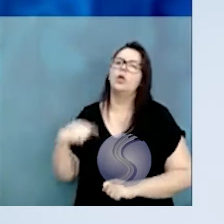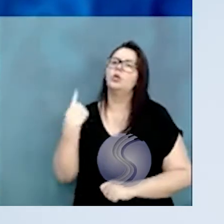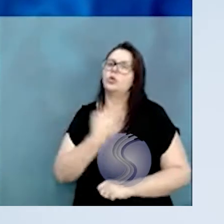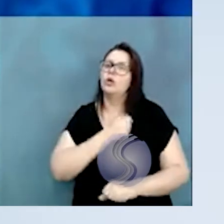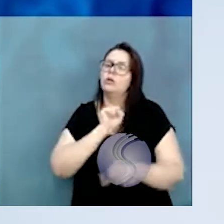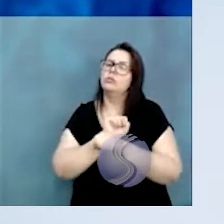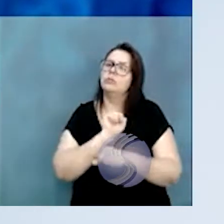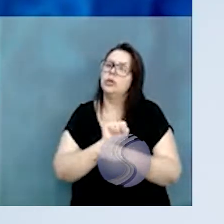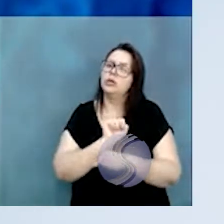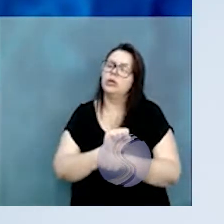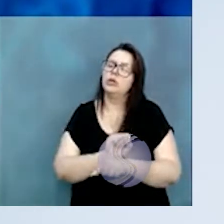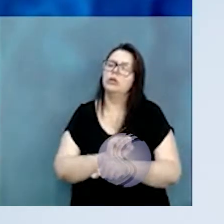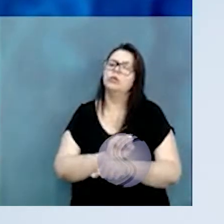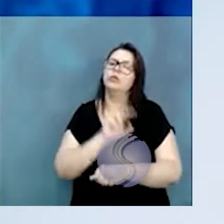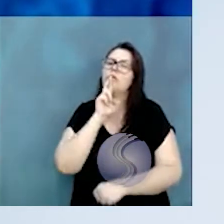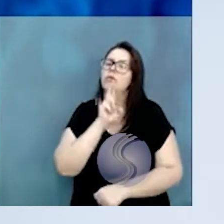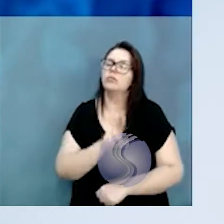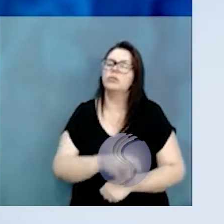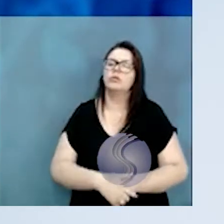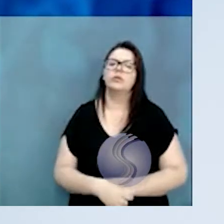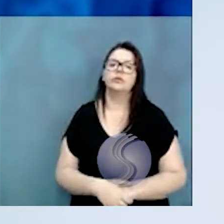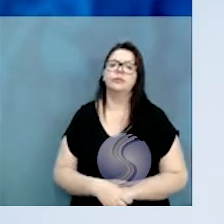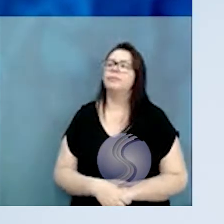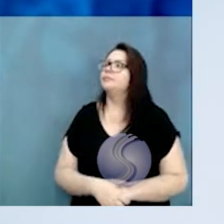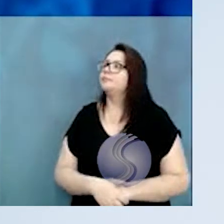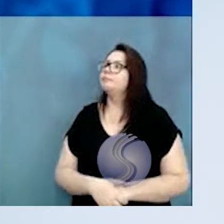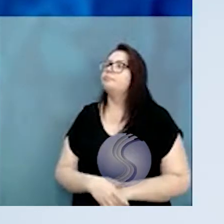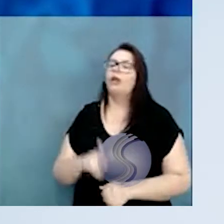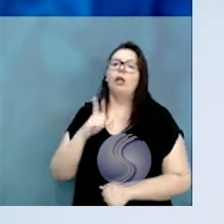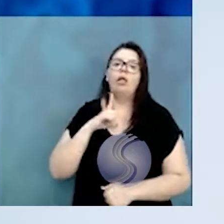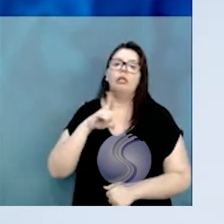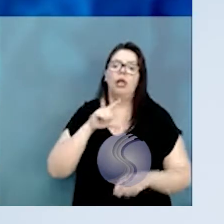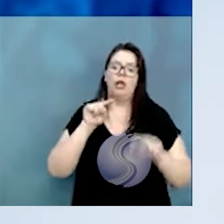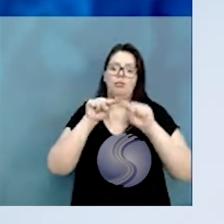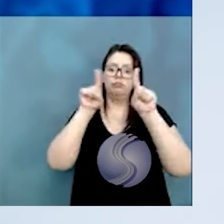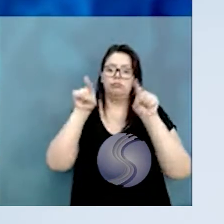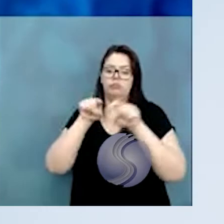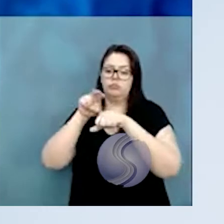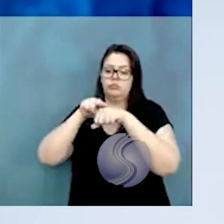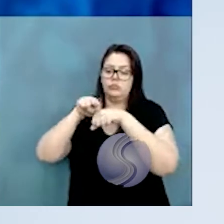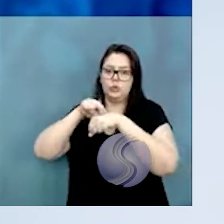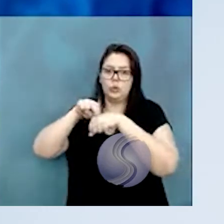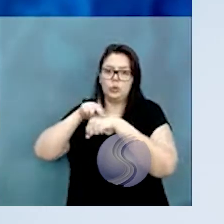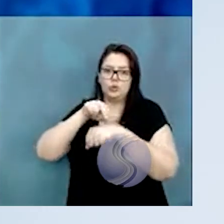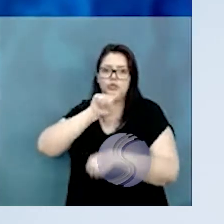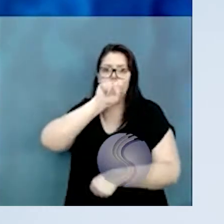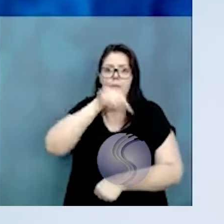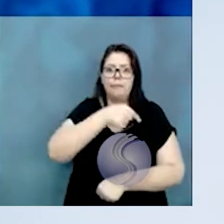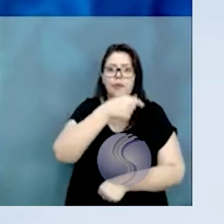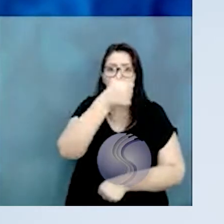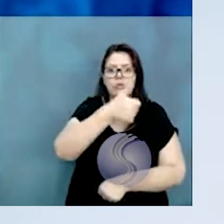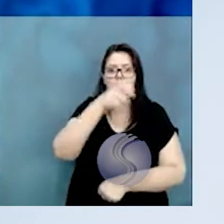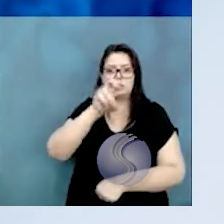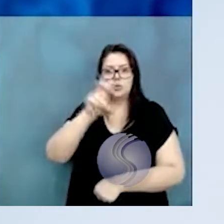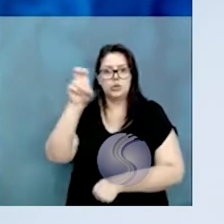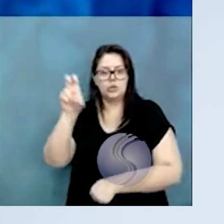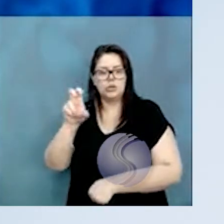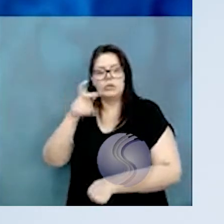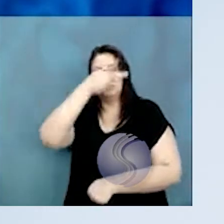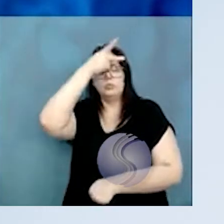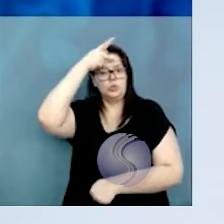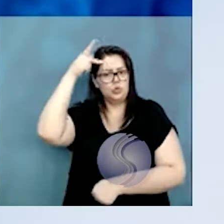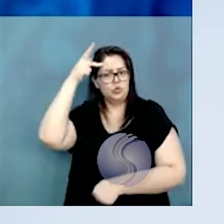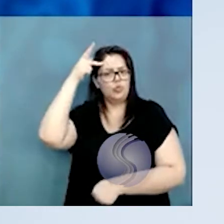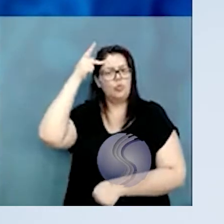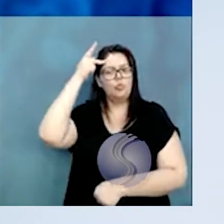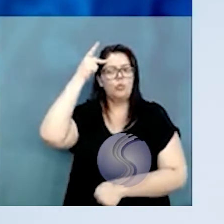que recebam, né, o resultado do exame. Nas últimas 24 horas, mais 20 pessoas se curaram do coronavírus